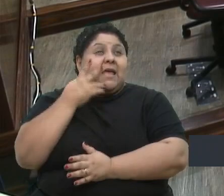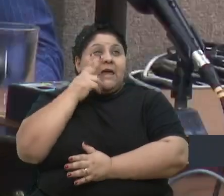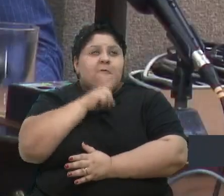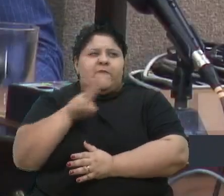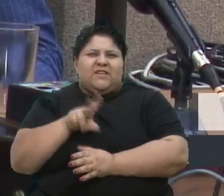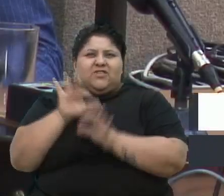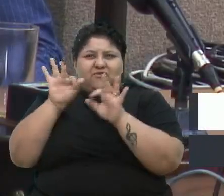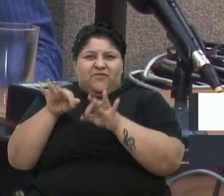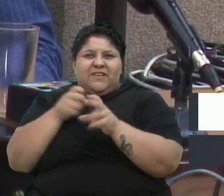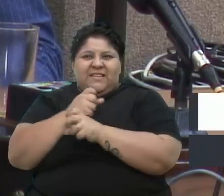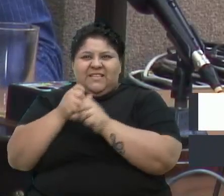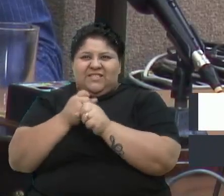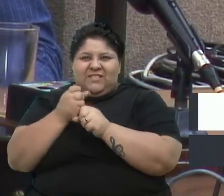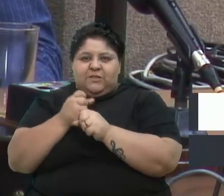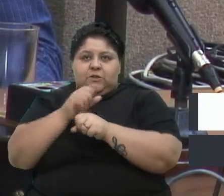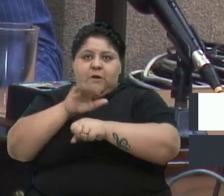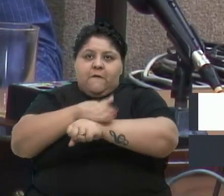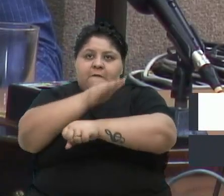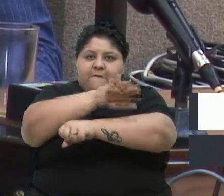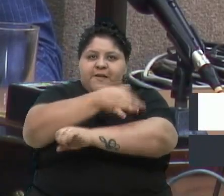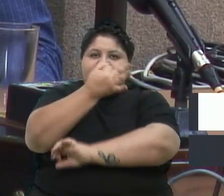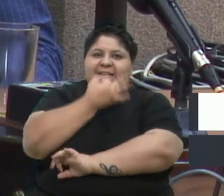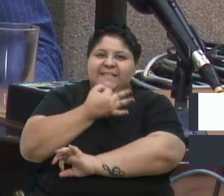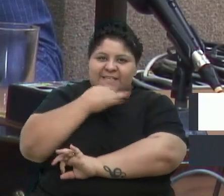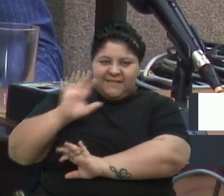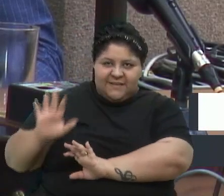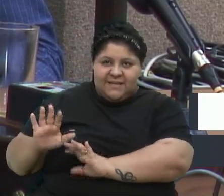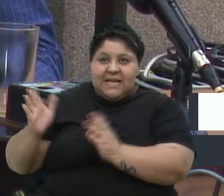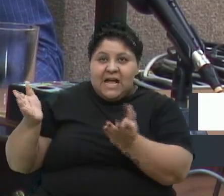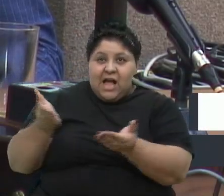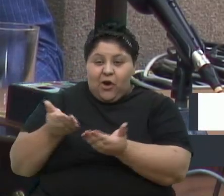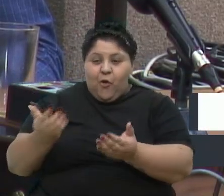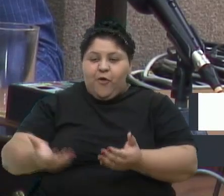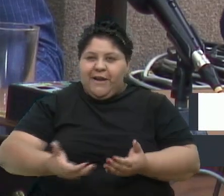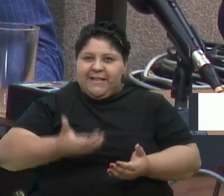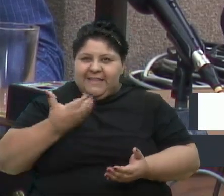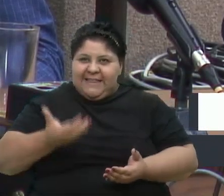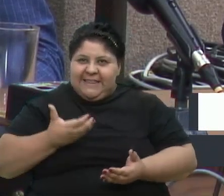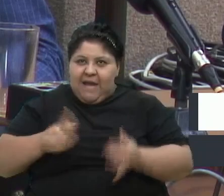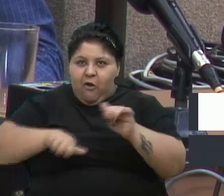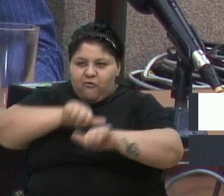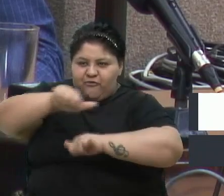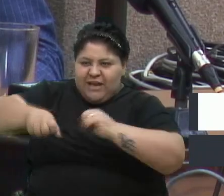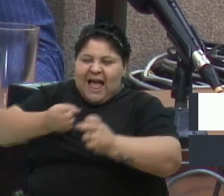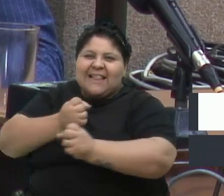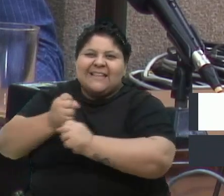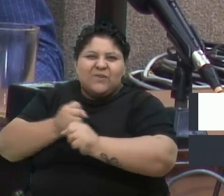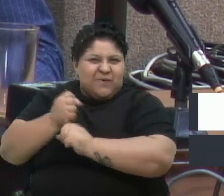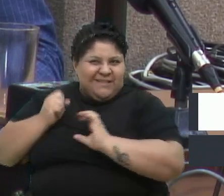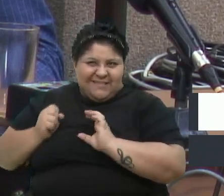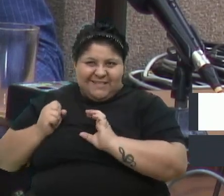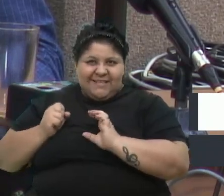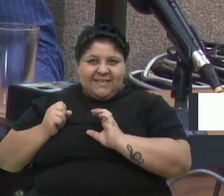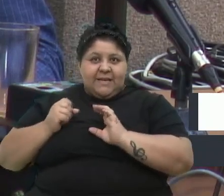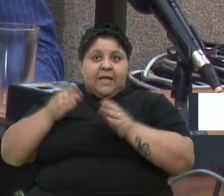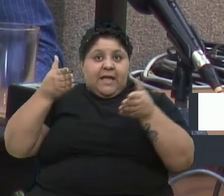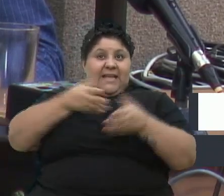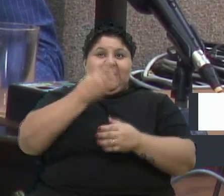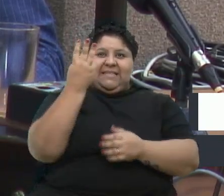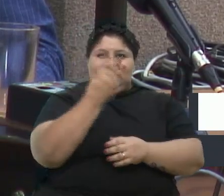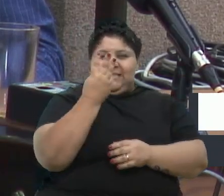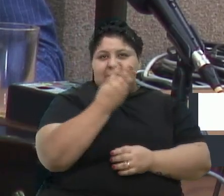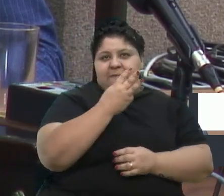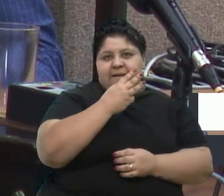ano e festa da uva, né, agora Natal, Réveillon e a festa da uva, esse trimestre, dezembro, janeiro